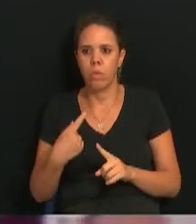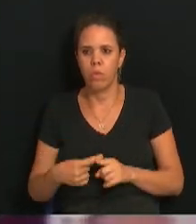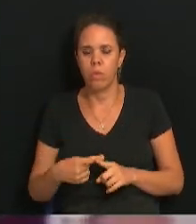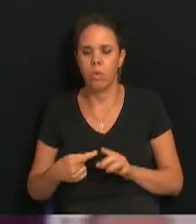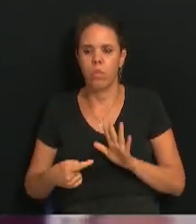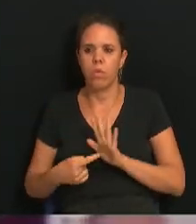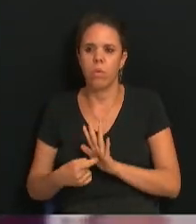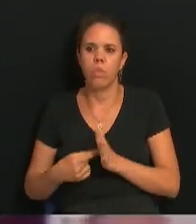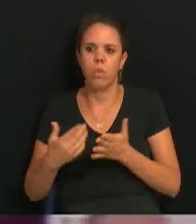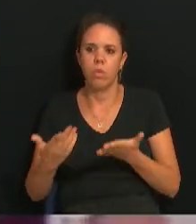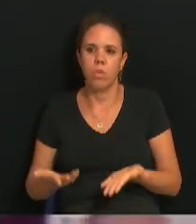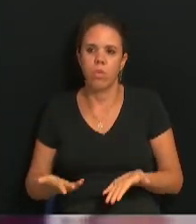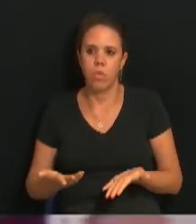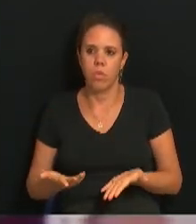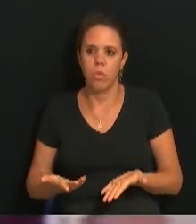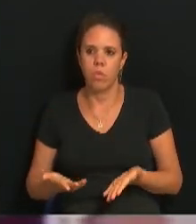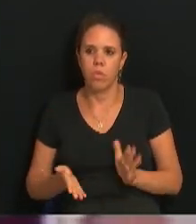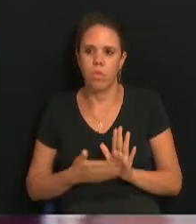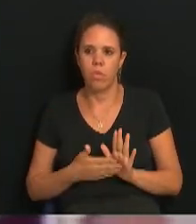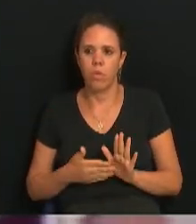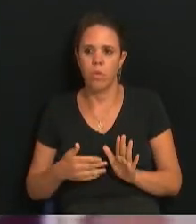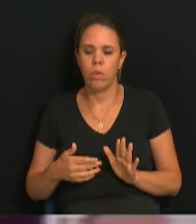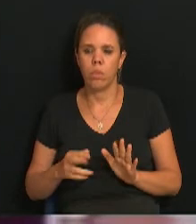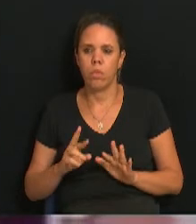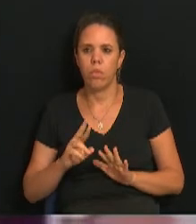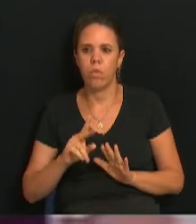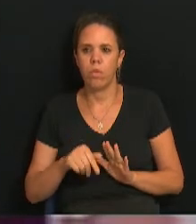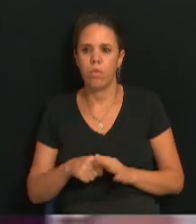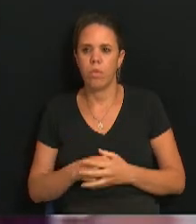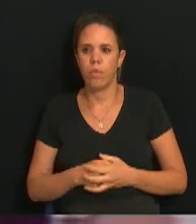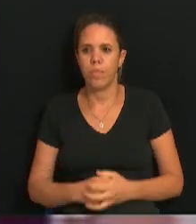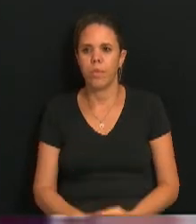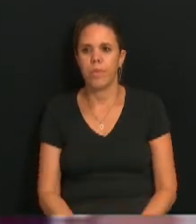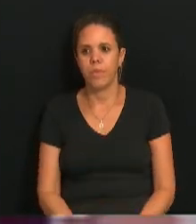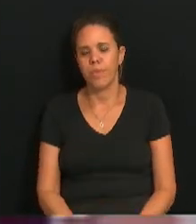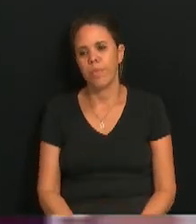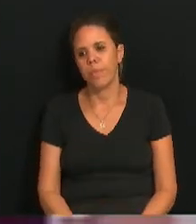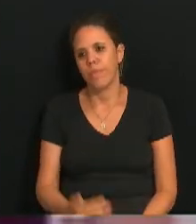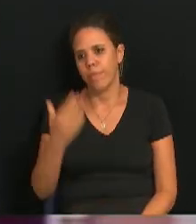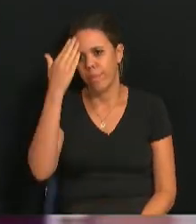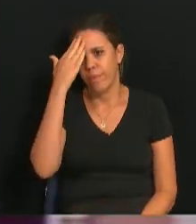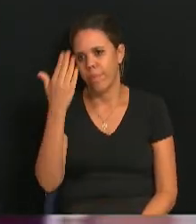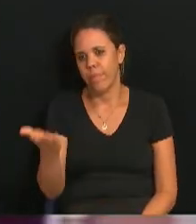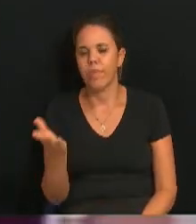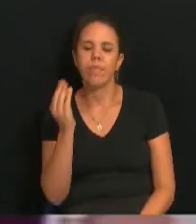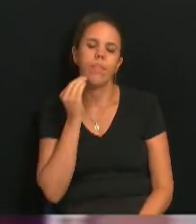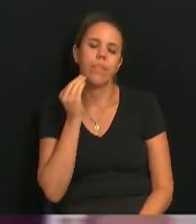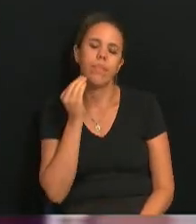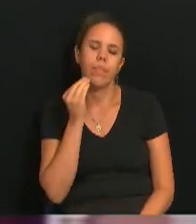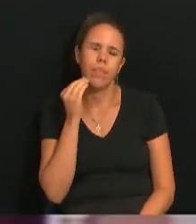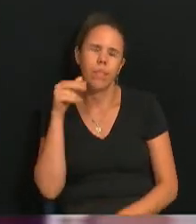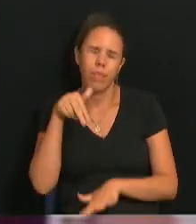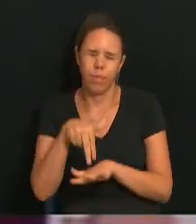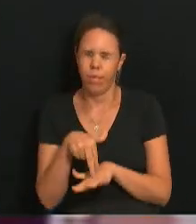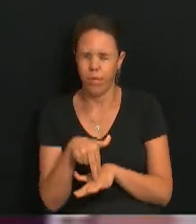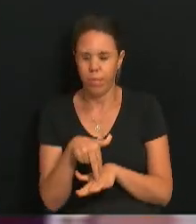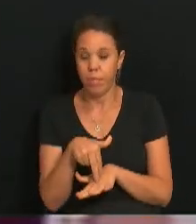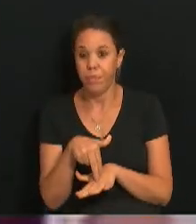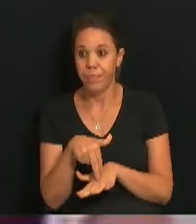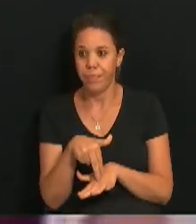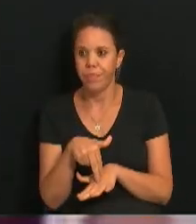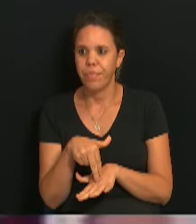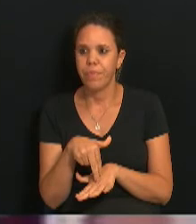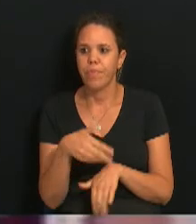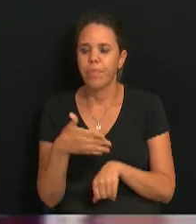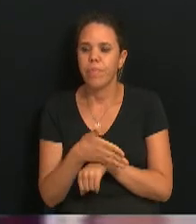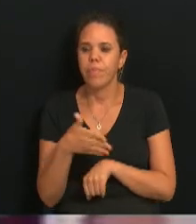apresentados, essa oferta das múltiplas jornadas. E aí eu agradeço a oportunidade de estar aqui, de